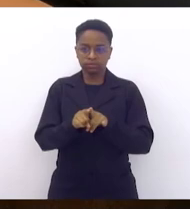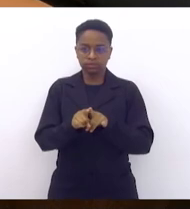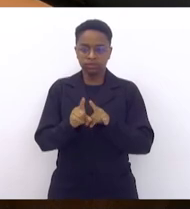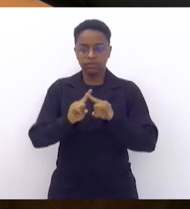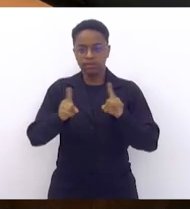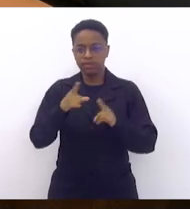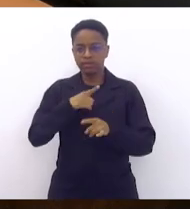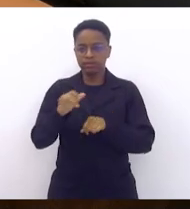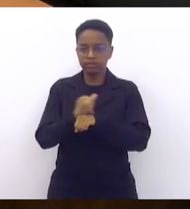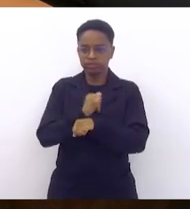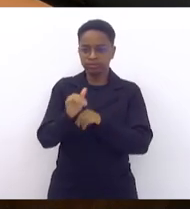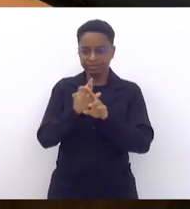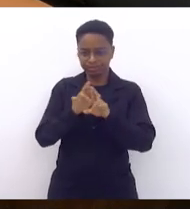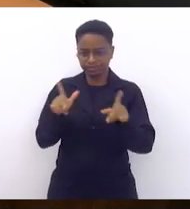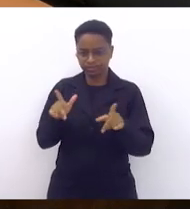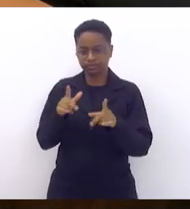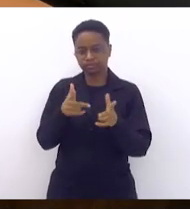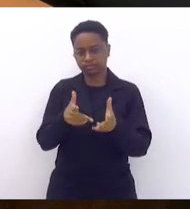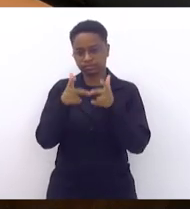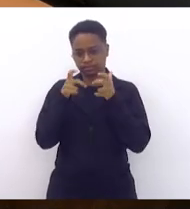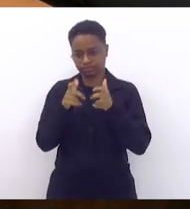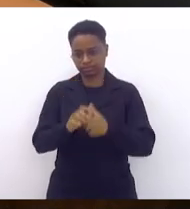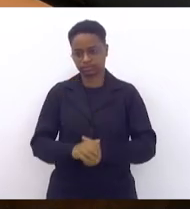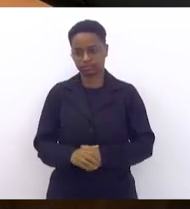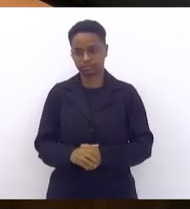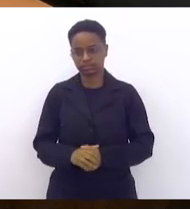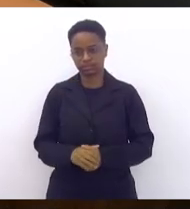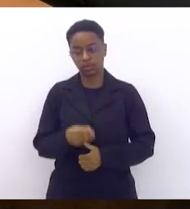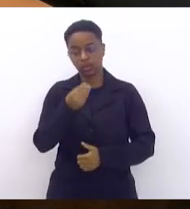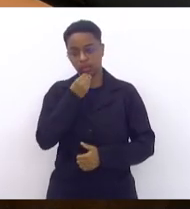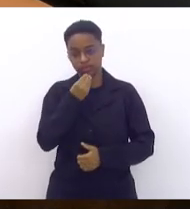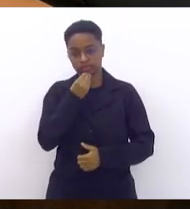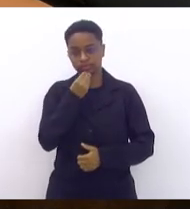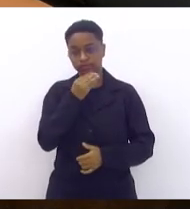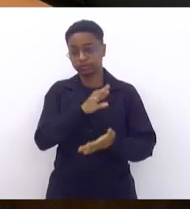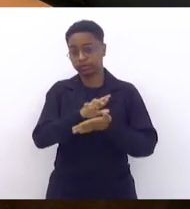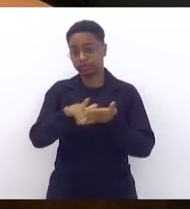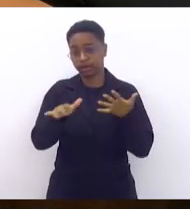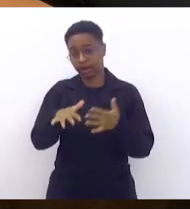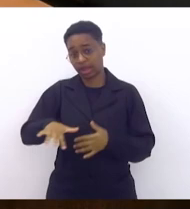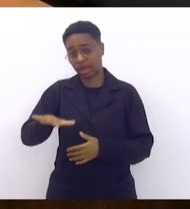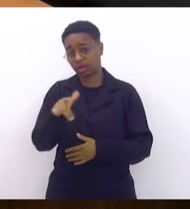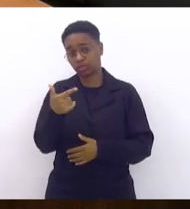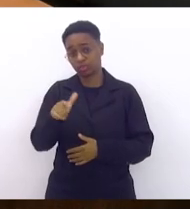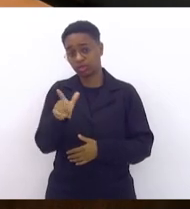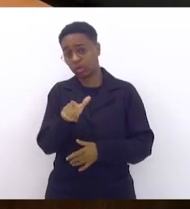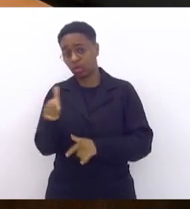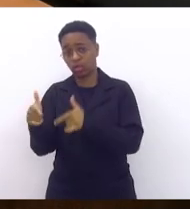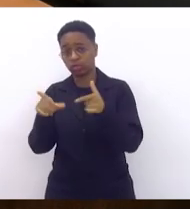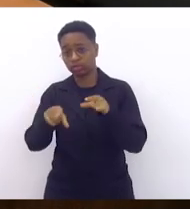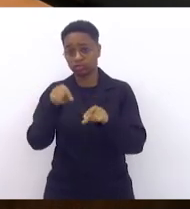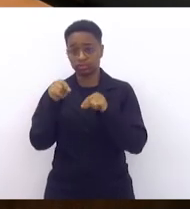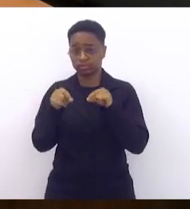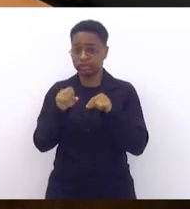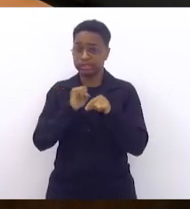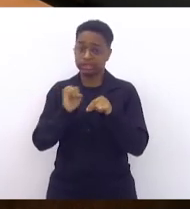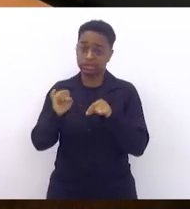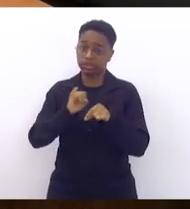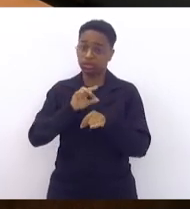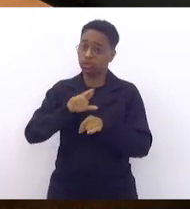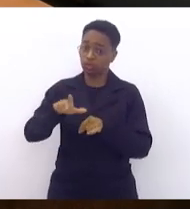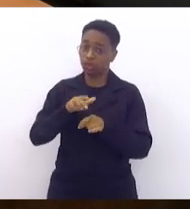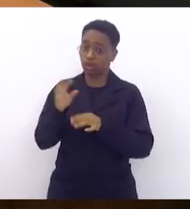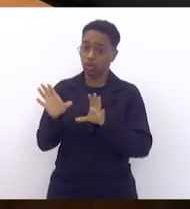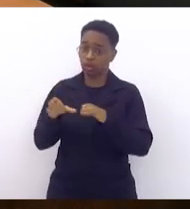formas diferentes de ver isso. Né? É claro que, em muitas áreas, não há outra alternativa senão uma comunidade terapêutica. Essa